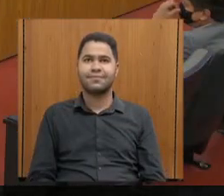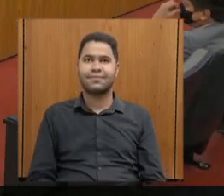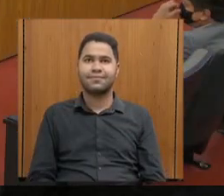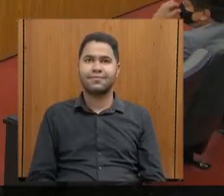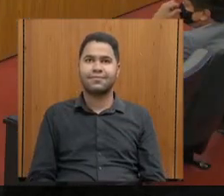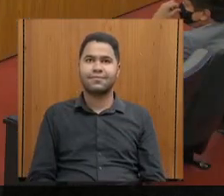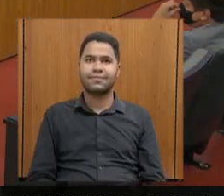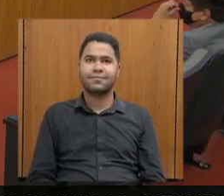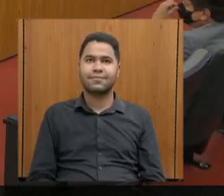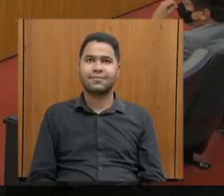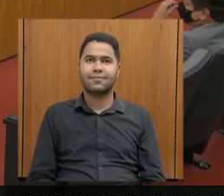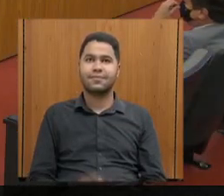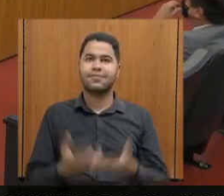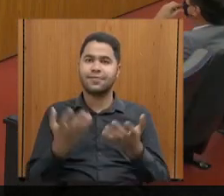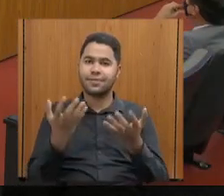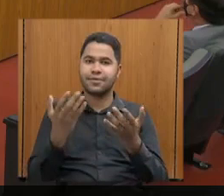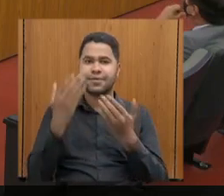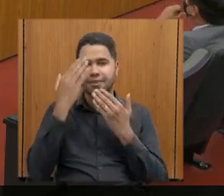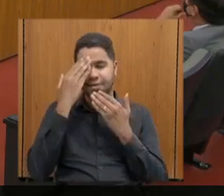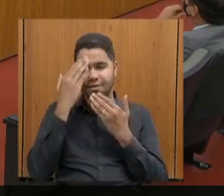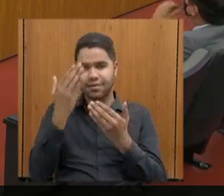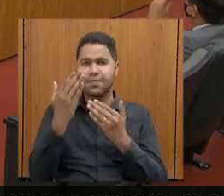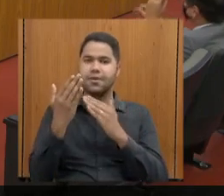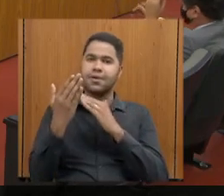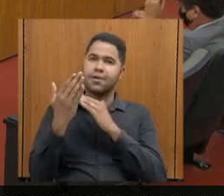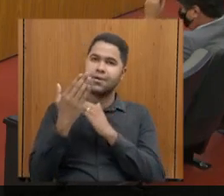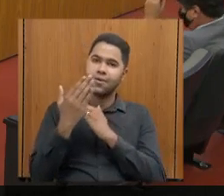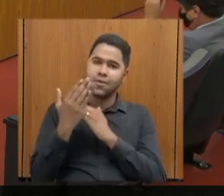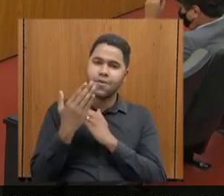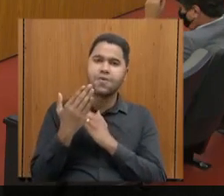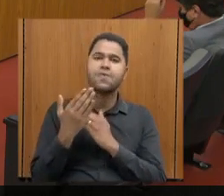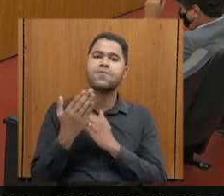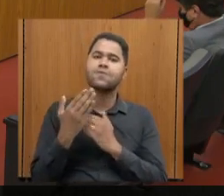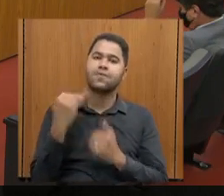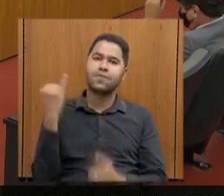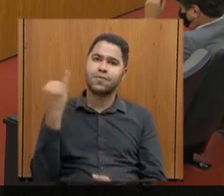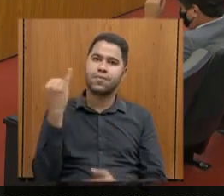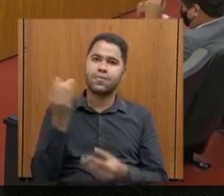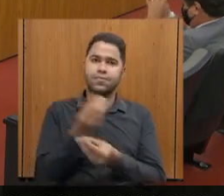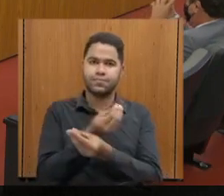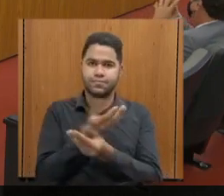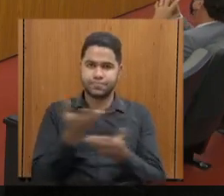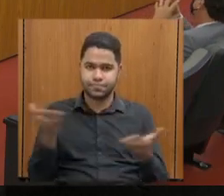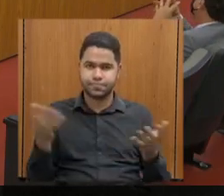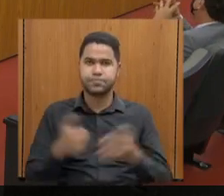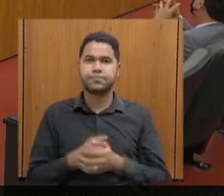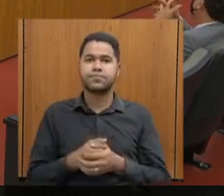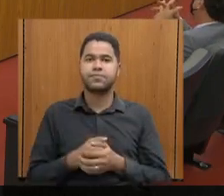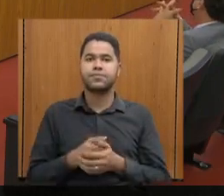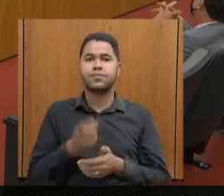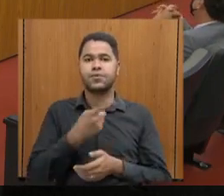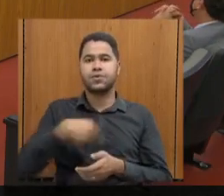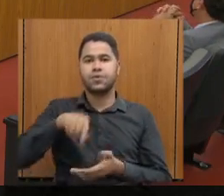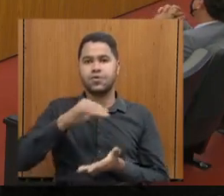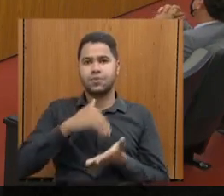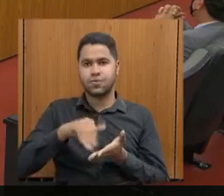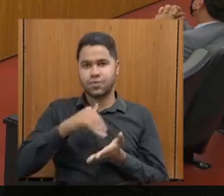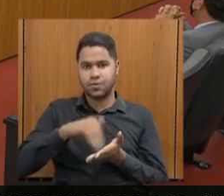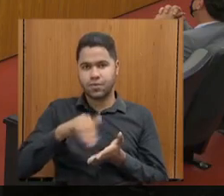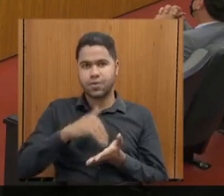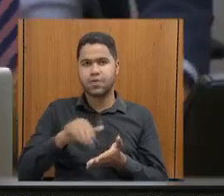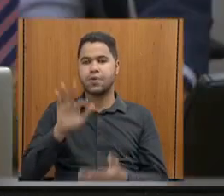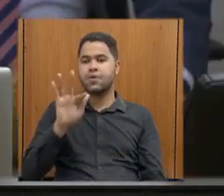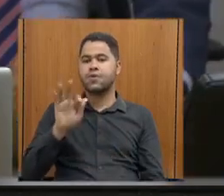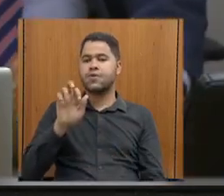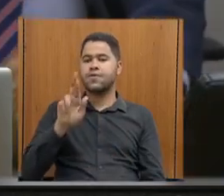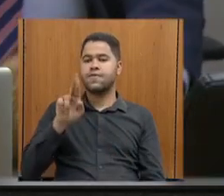Quero aqui agradecer as contribuições importantes trazidas aqui pelo nosso secretário